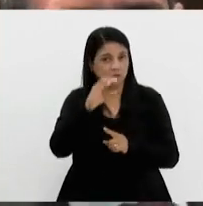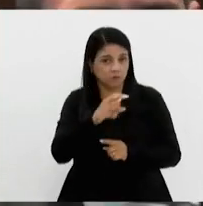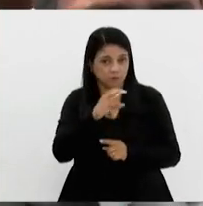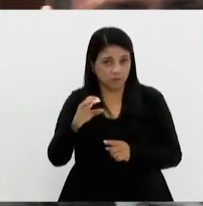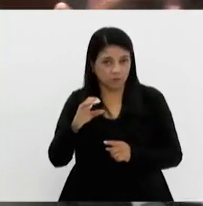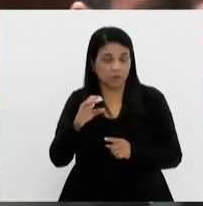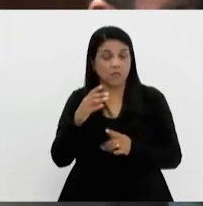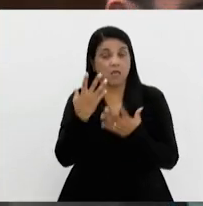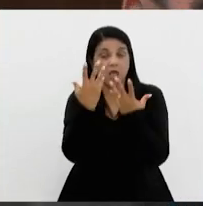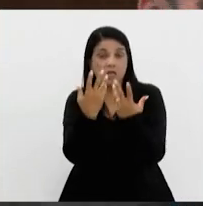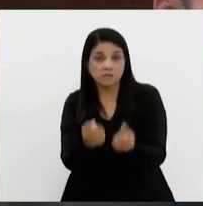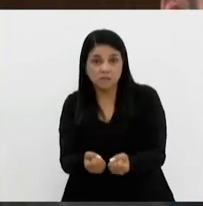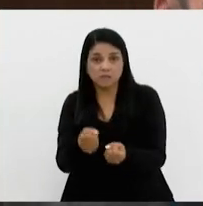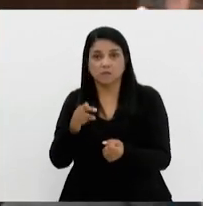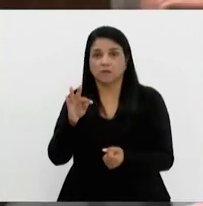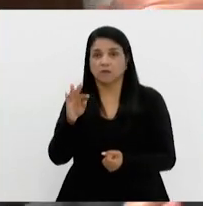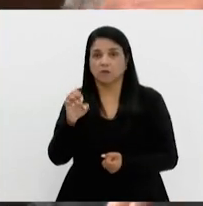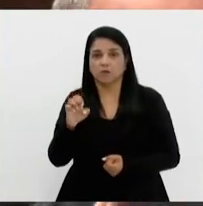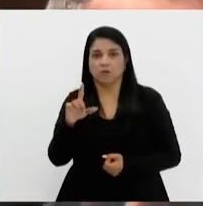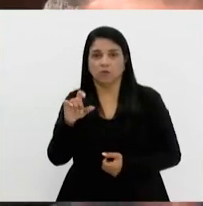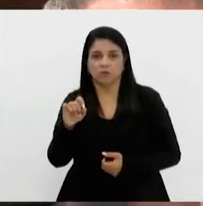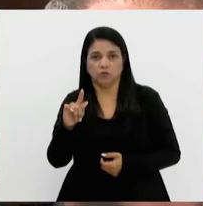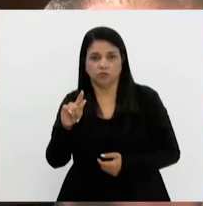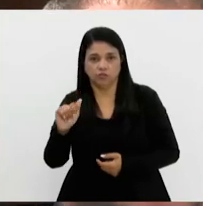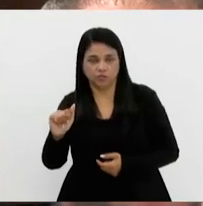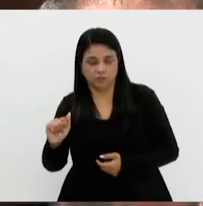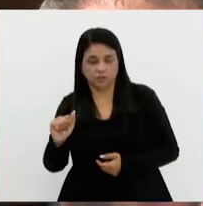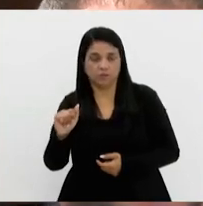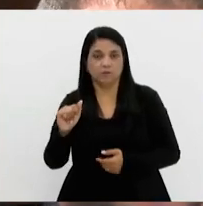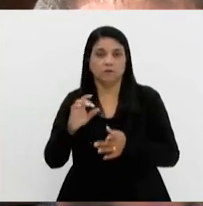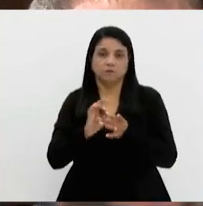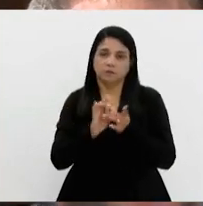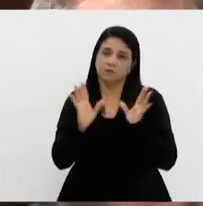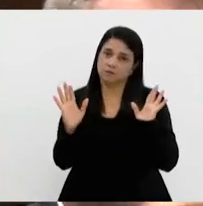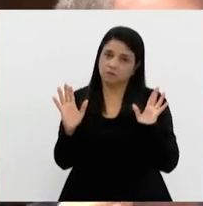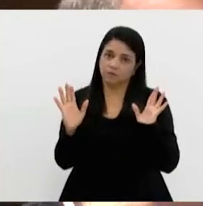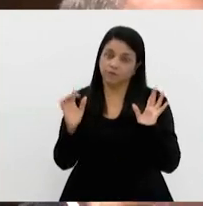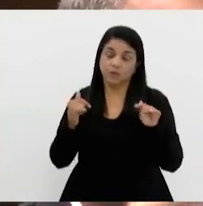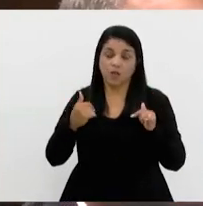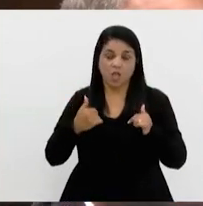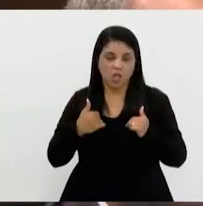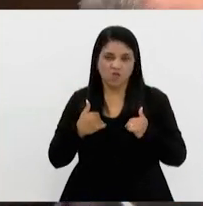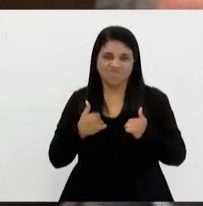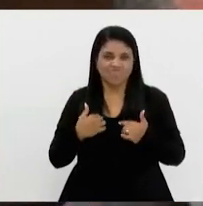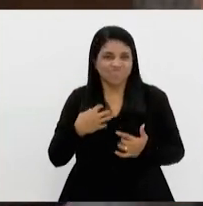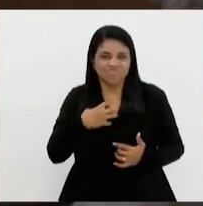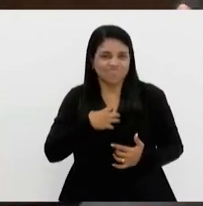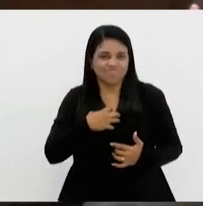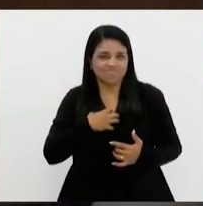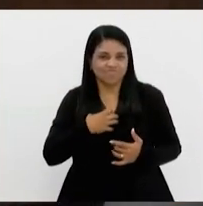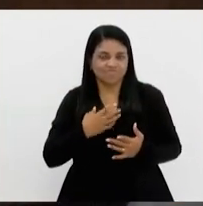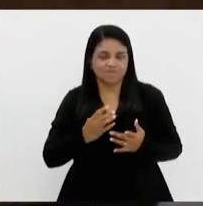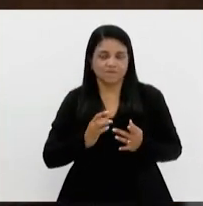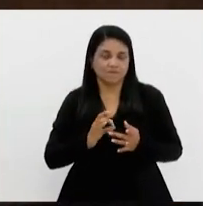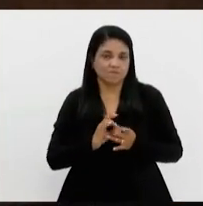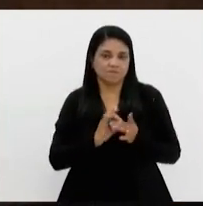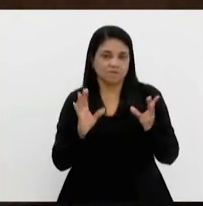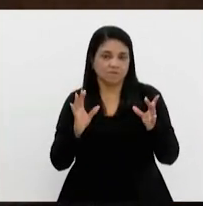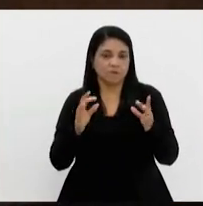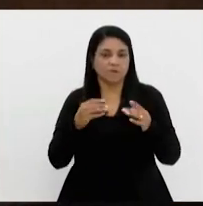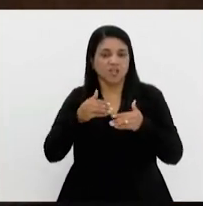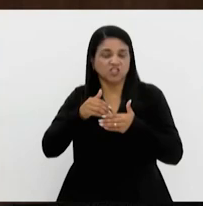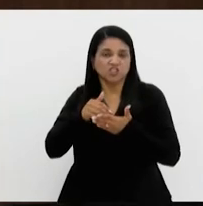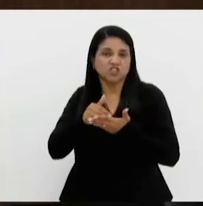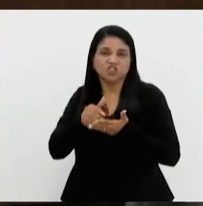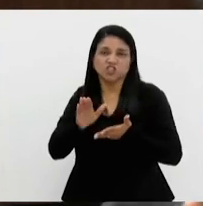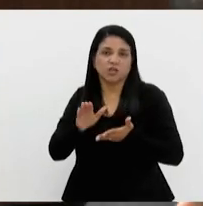da libertação. Eu não estaria minimamente à vontade para excluir da Igreja Católica, porque